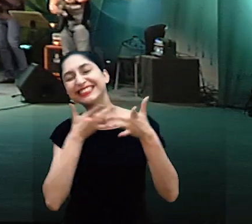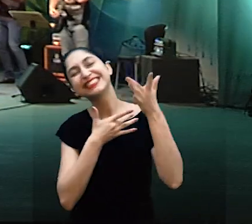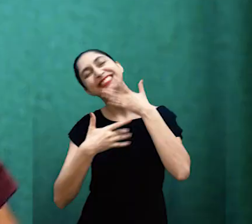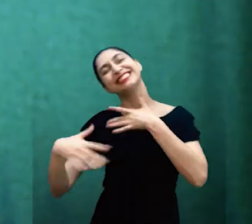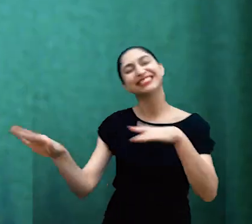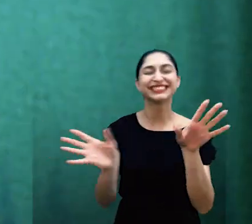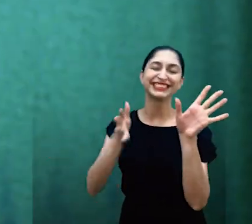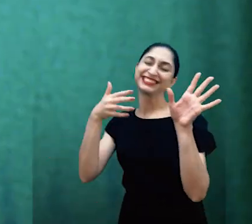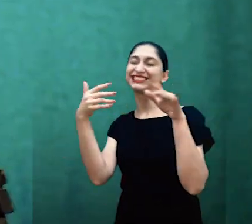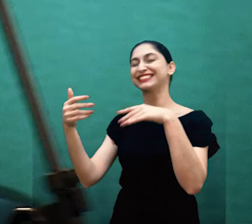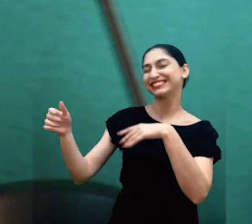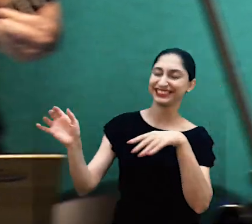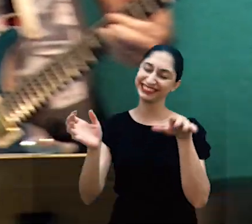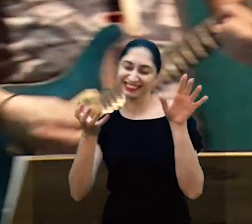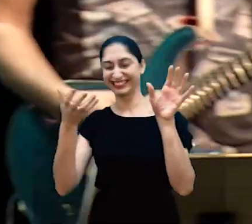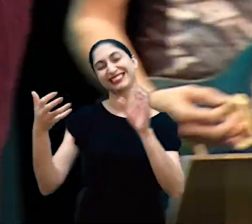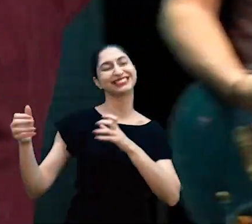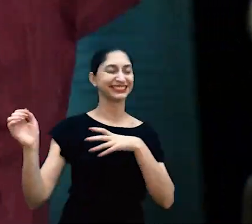vê.